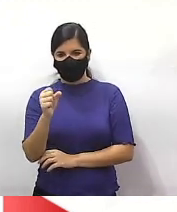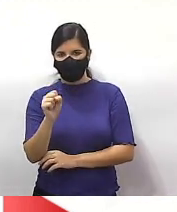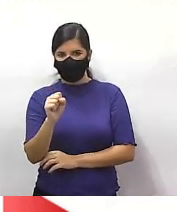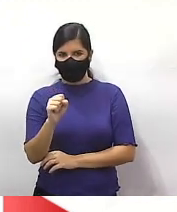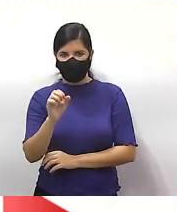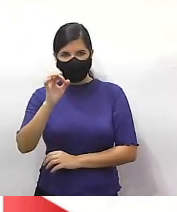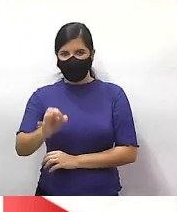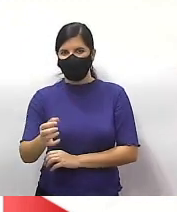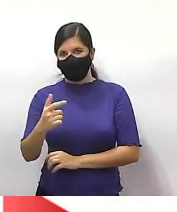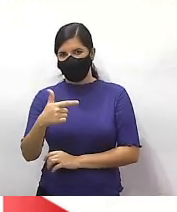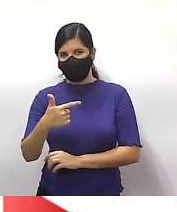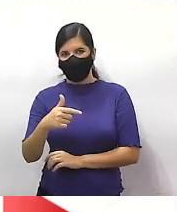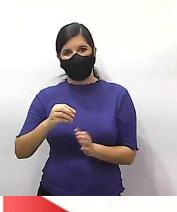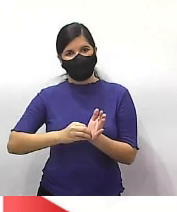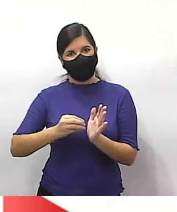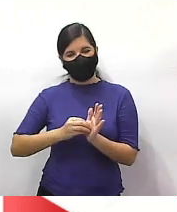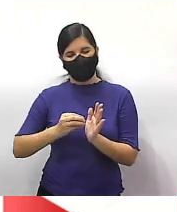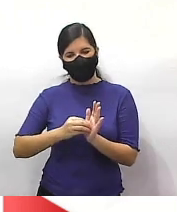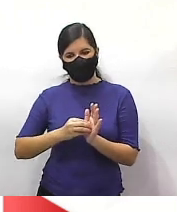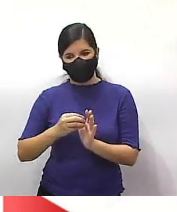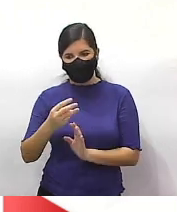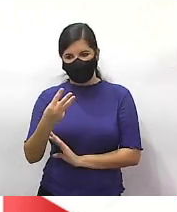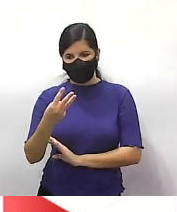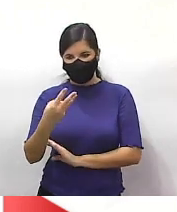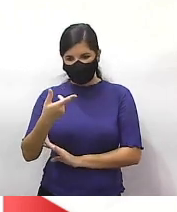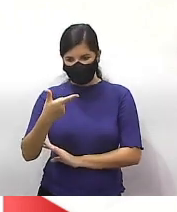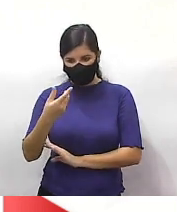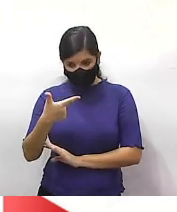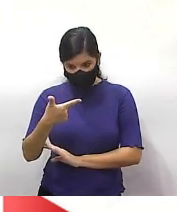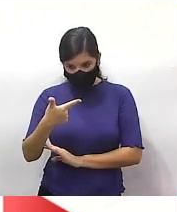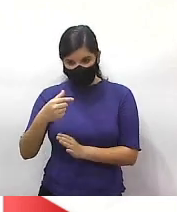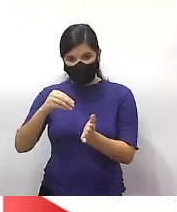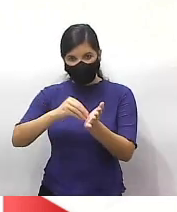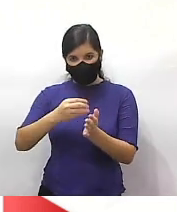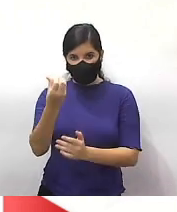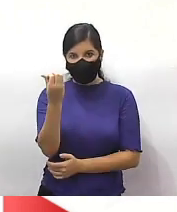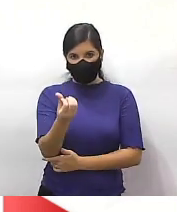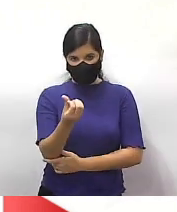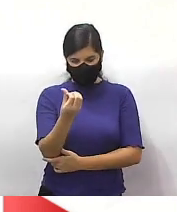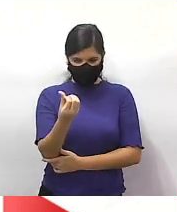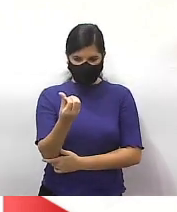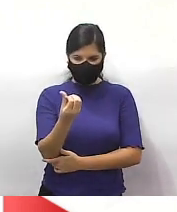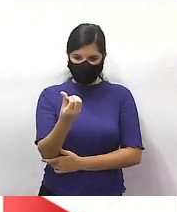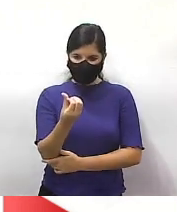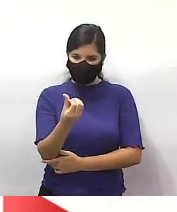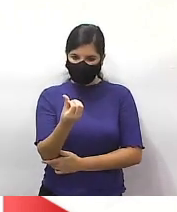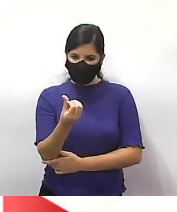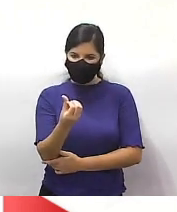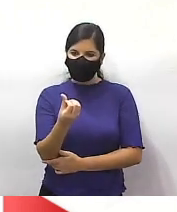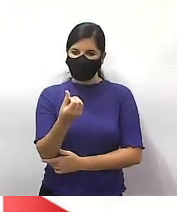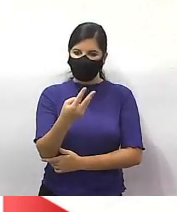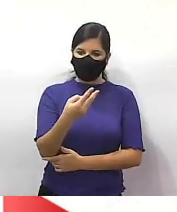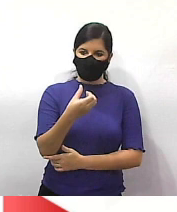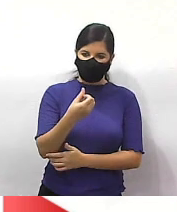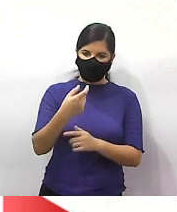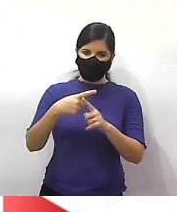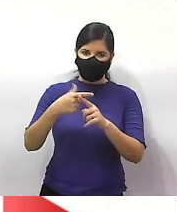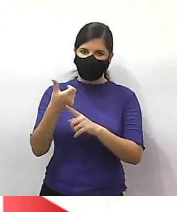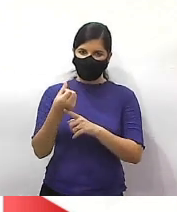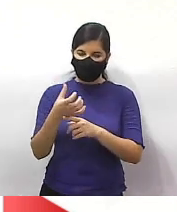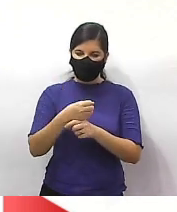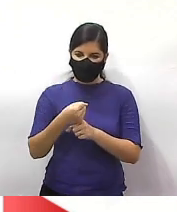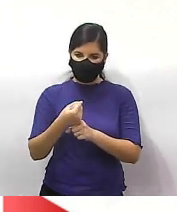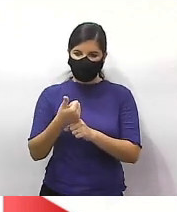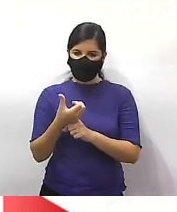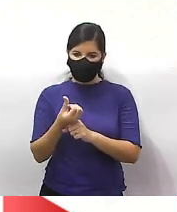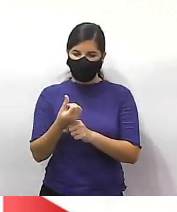tiver exato, vai ter resto. Então eu achei 32 com o resto 6. 32 vezes 16 mais 6 vai ser